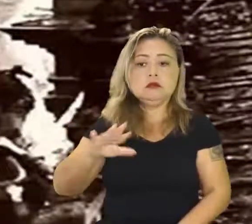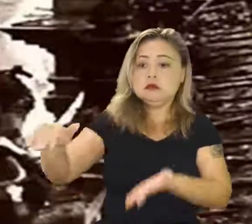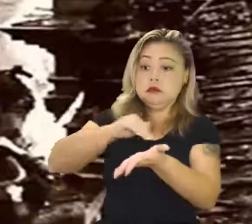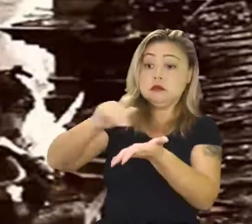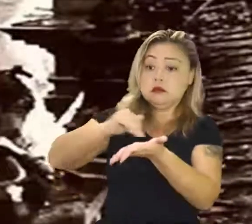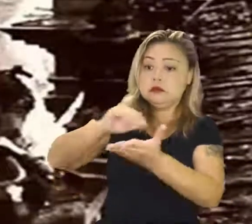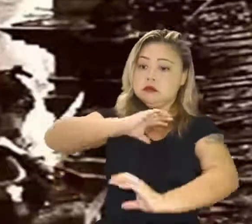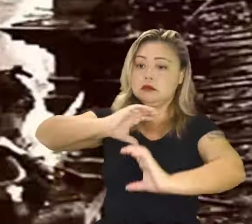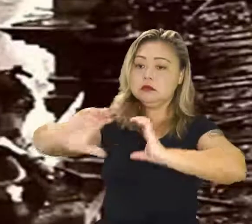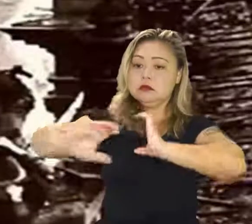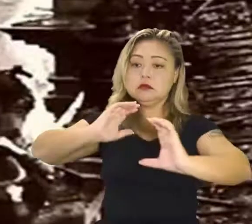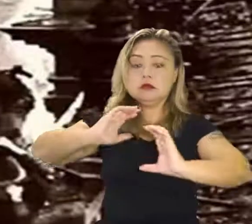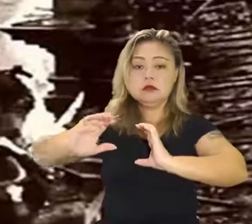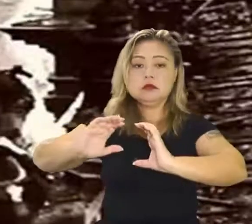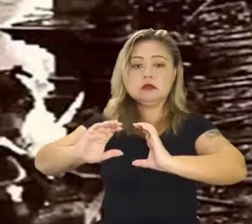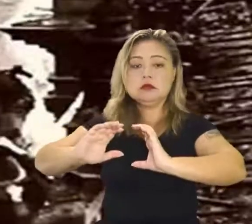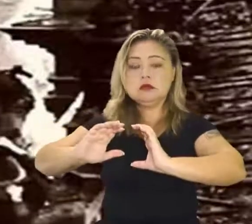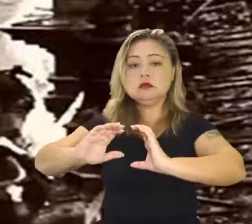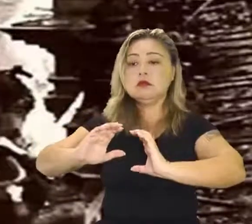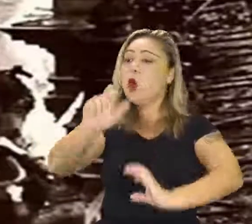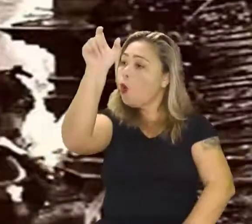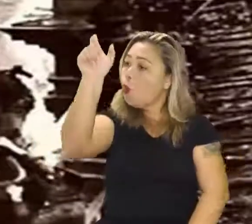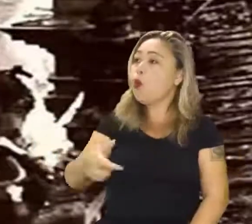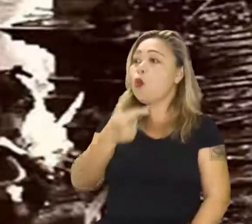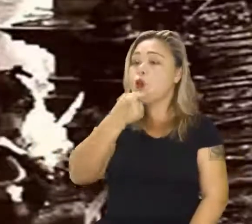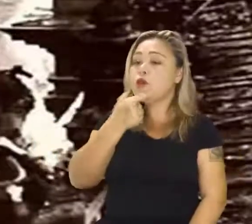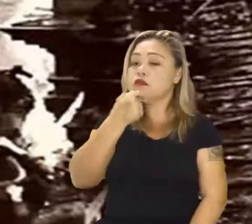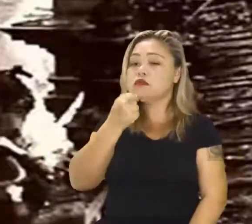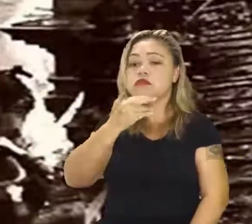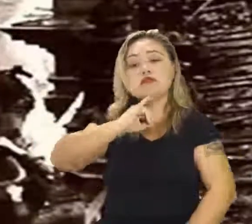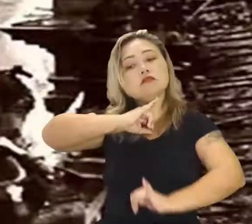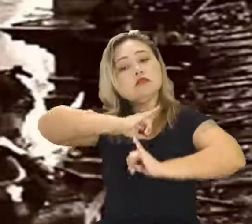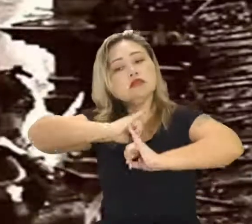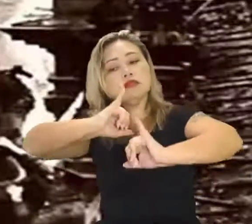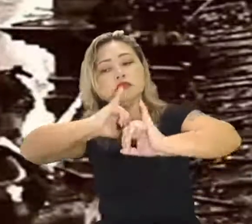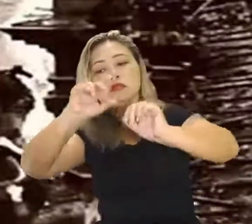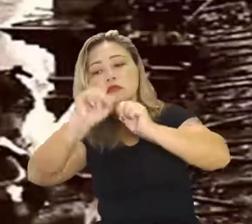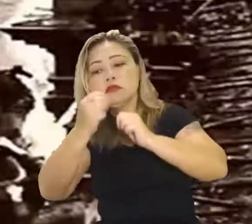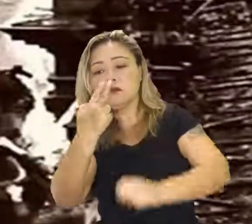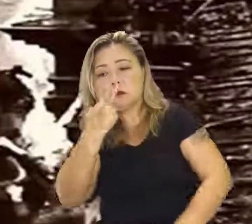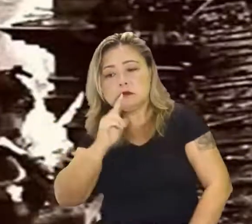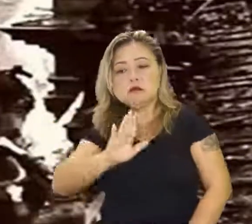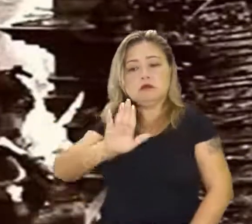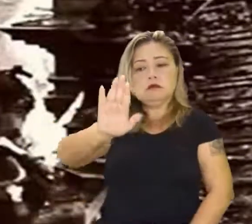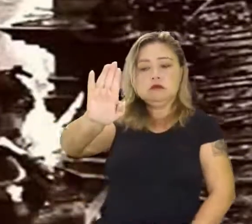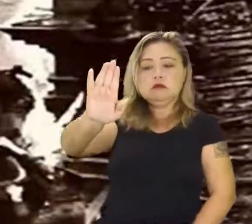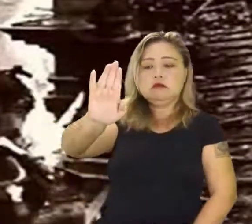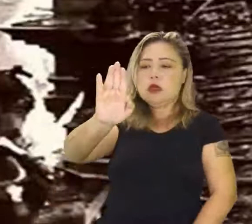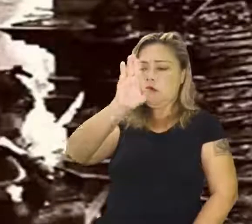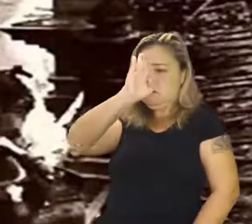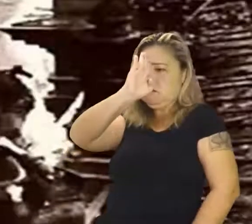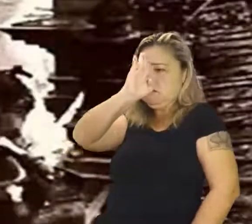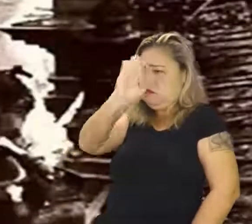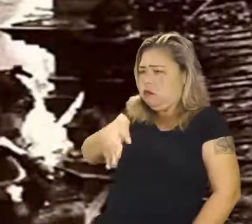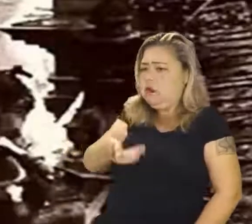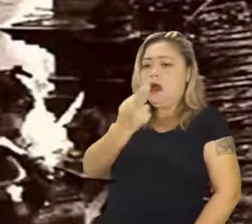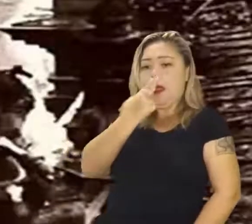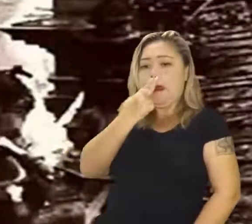secretário de comunicação, o homem da propaganda nazista, ele foi fiel a Hitler até o